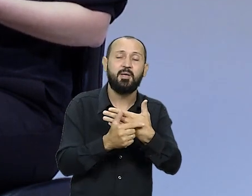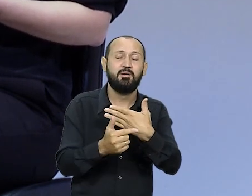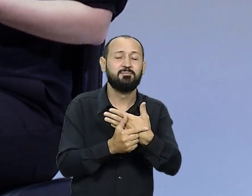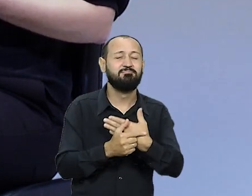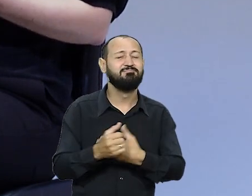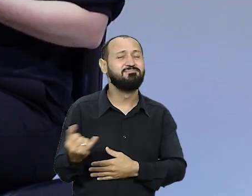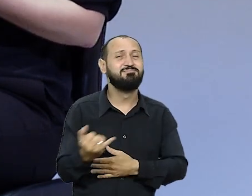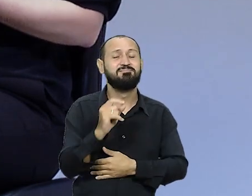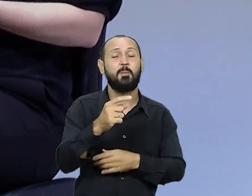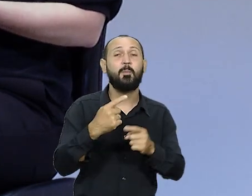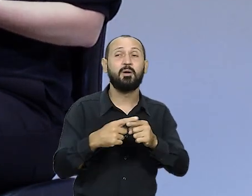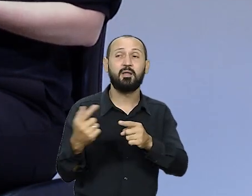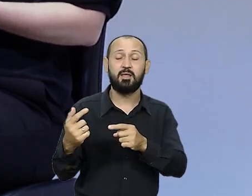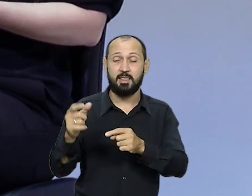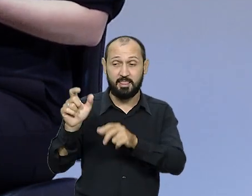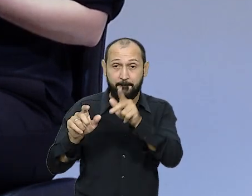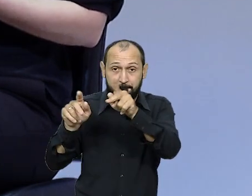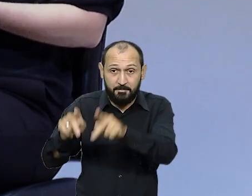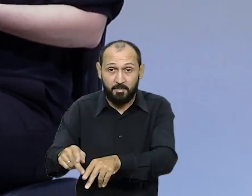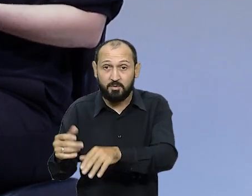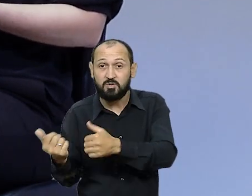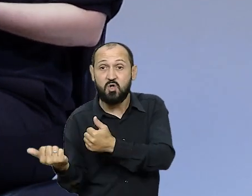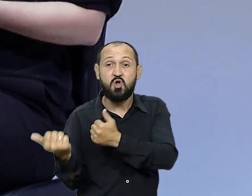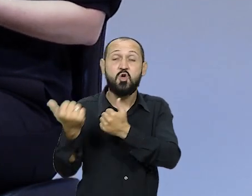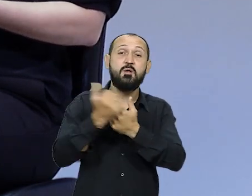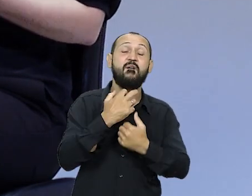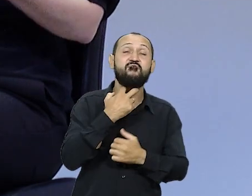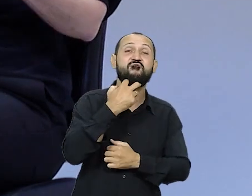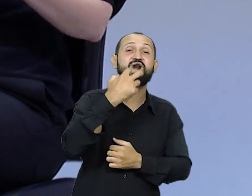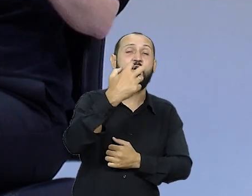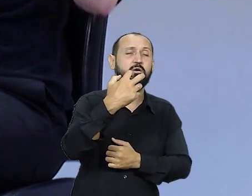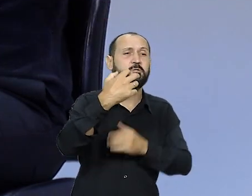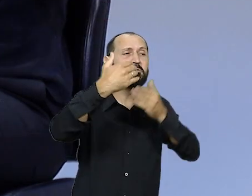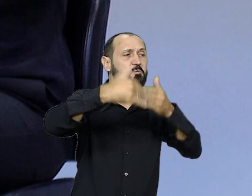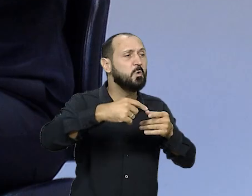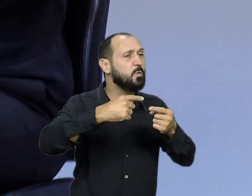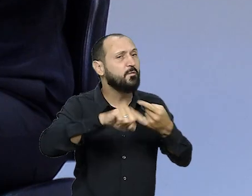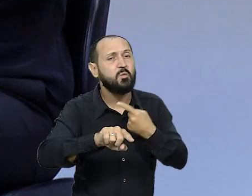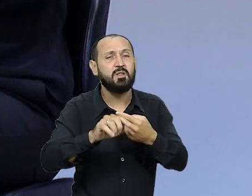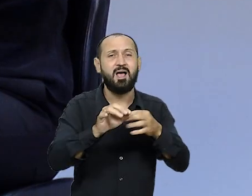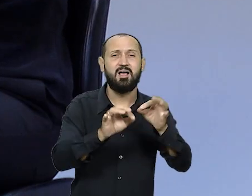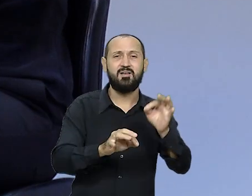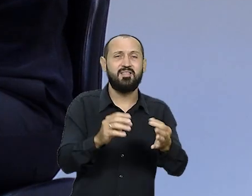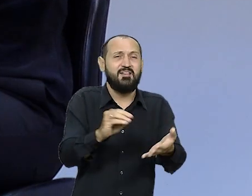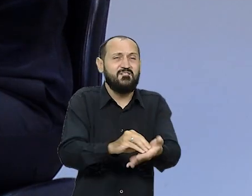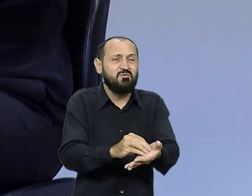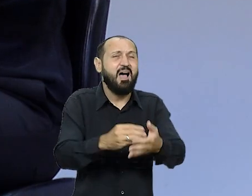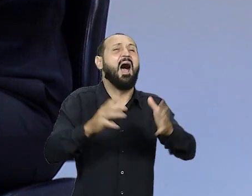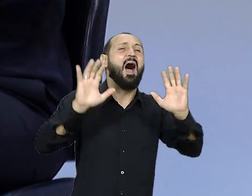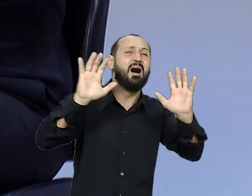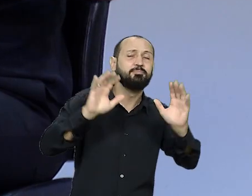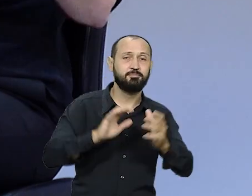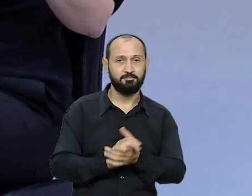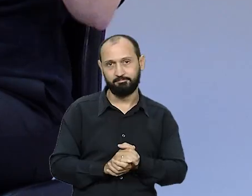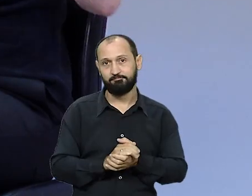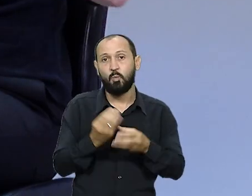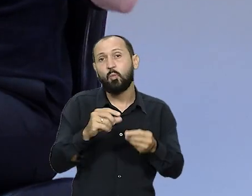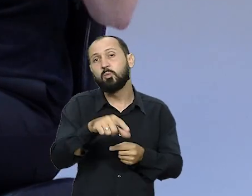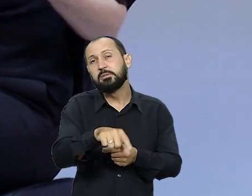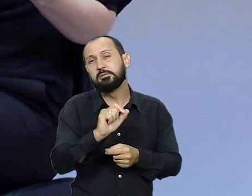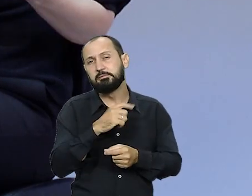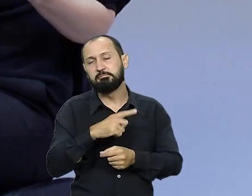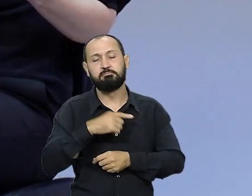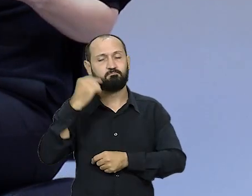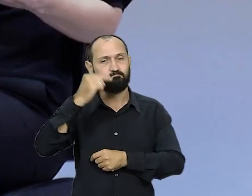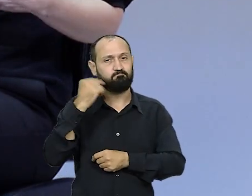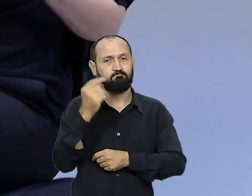papel tão importante porque ele é a voz, ele que vai se levantar contra qualquer injustiça. Então, como que a gente vai